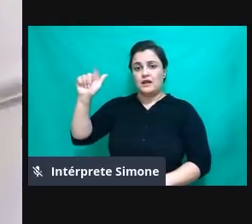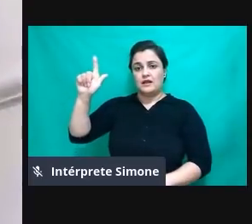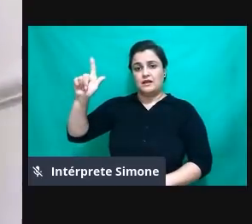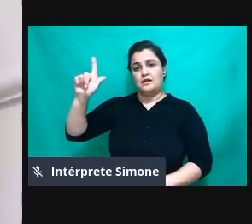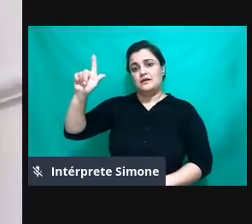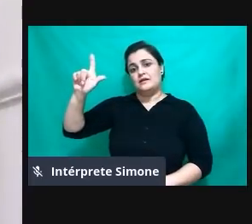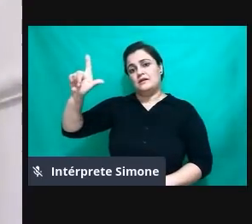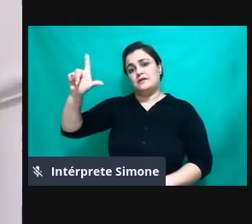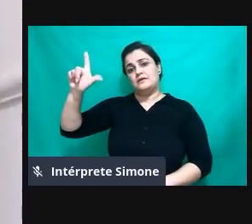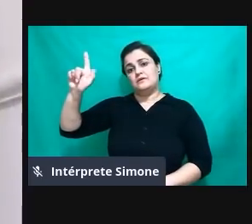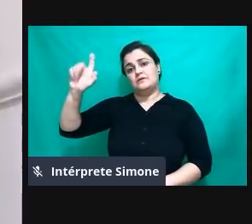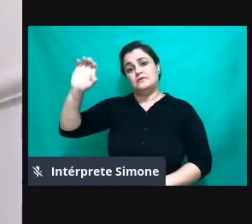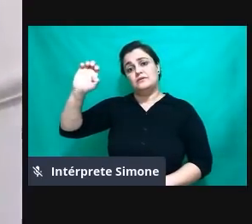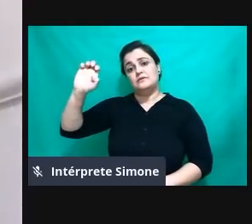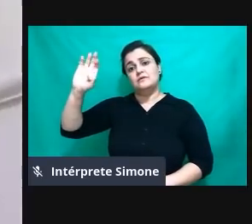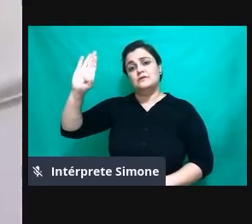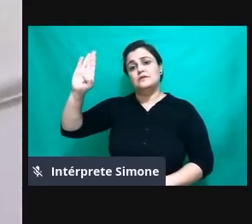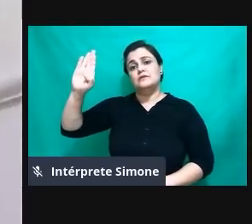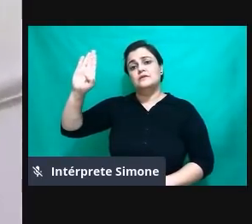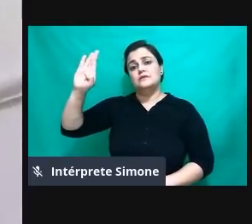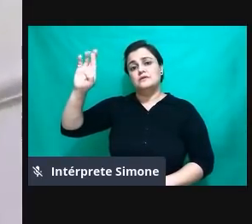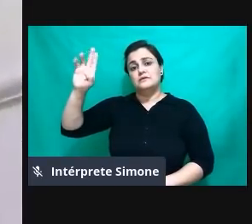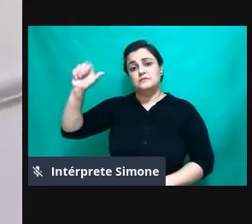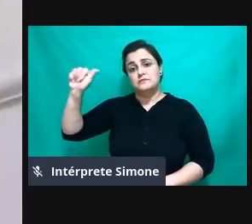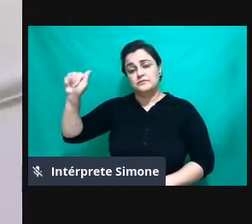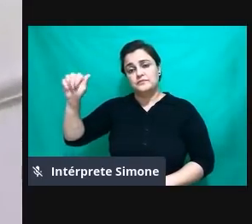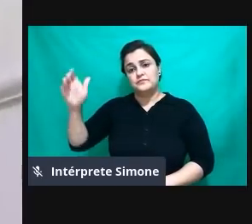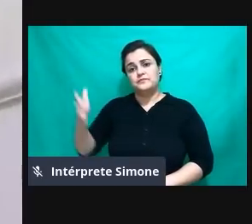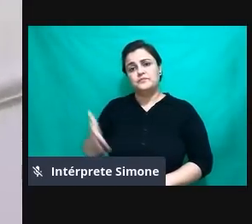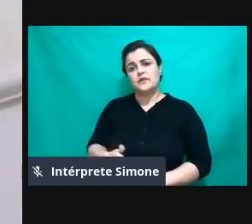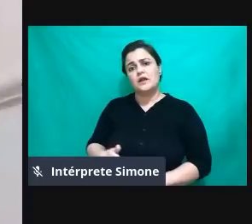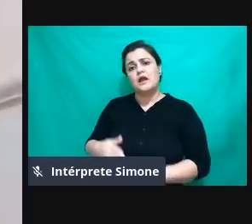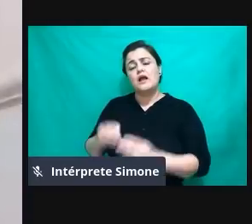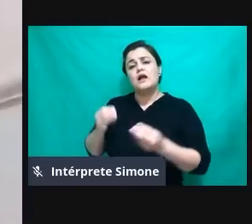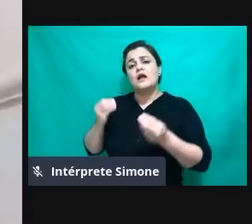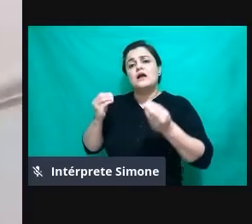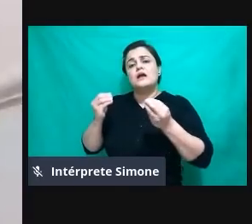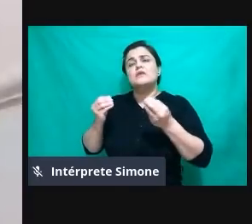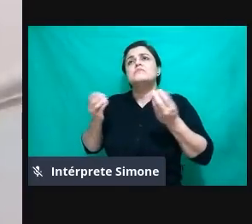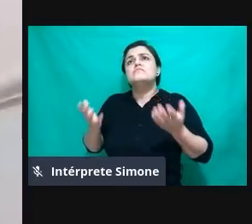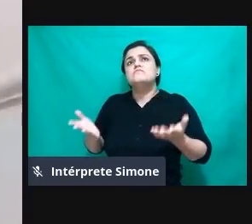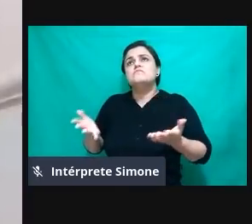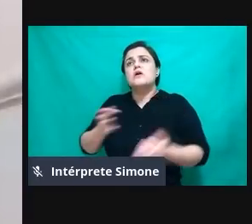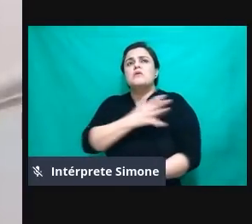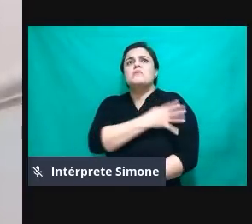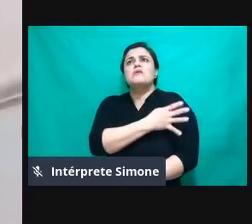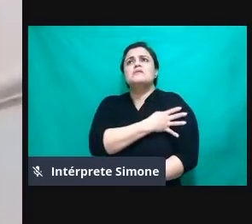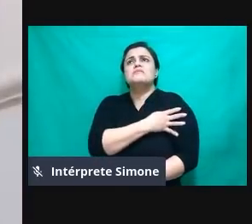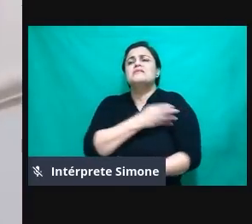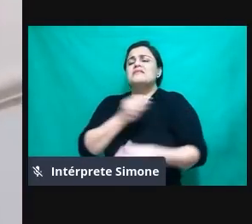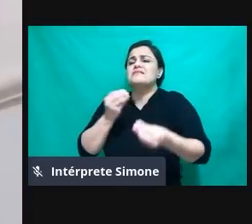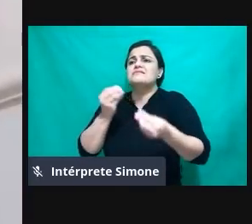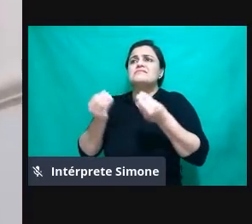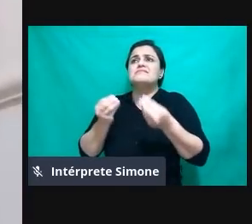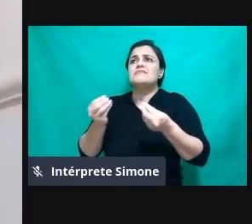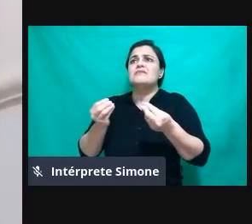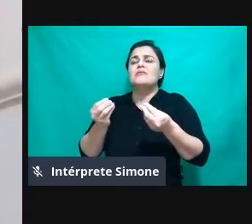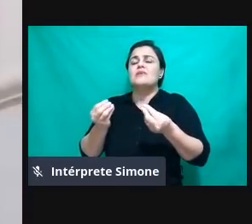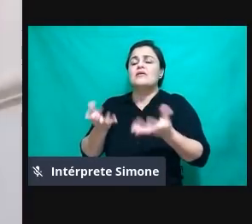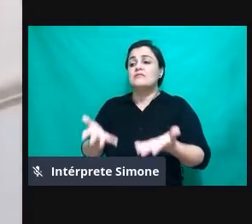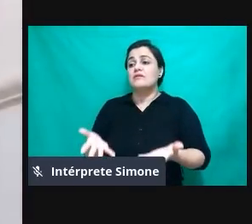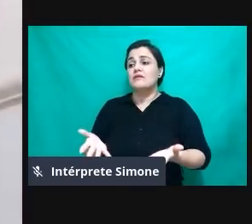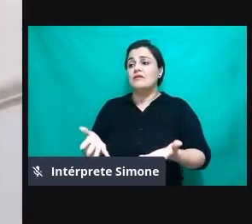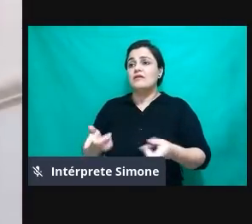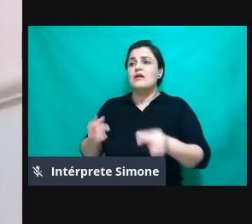1º ano, muito bem, Gleibe, mas eu quero saber, e no 4º ano, o que é a álgebra do 4º ano? Bom, nós não falamos